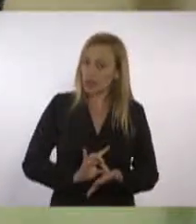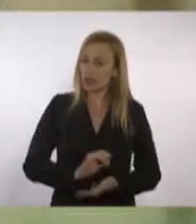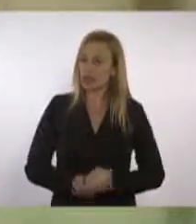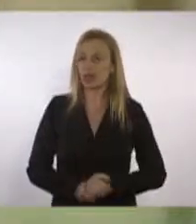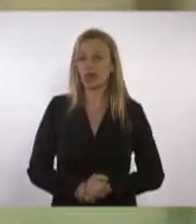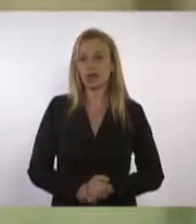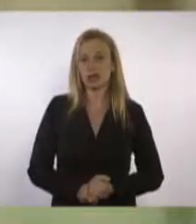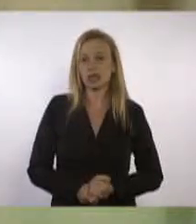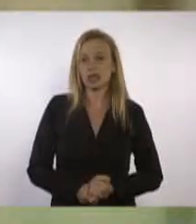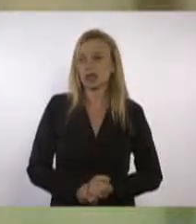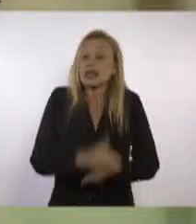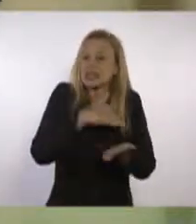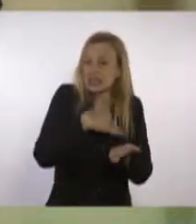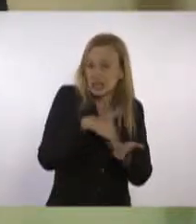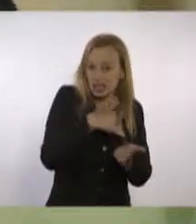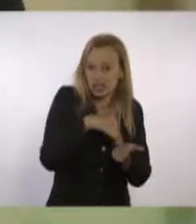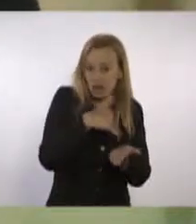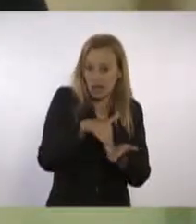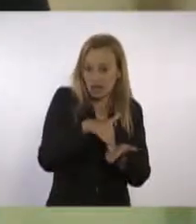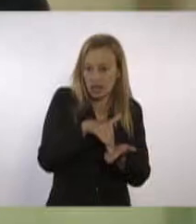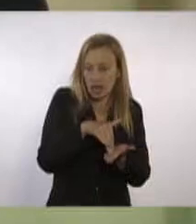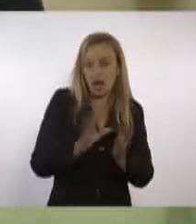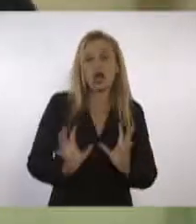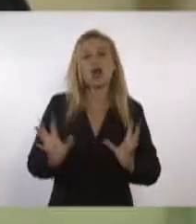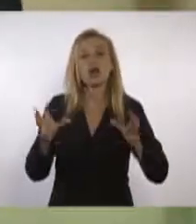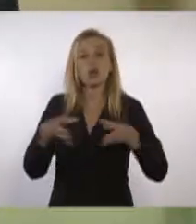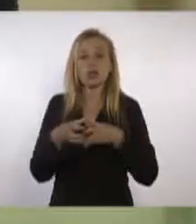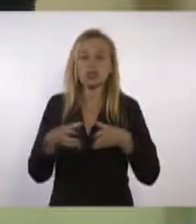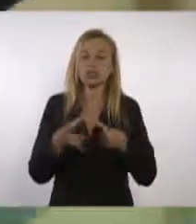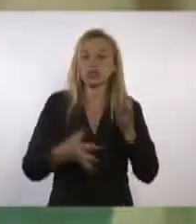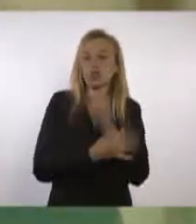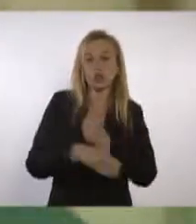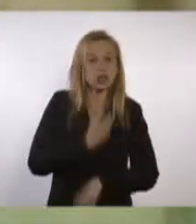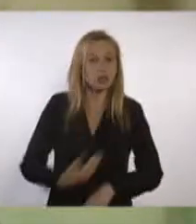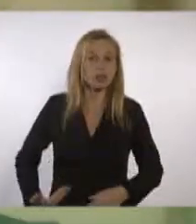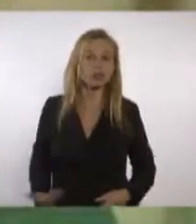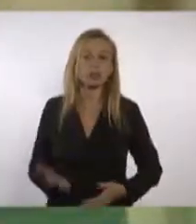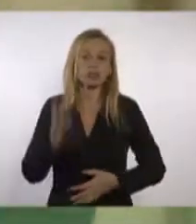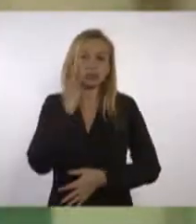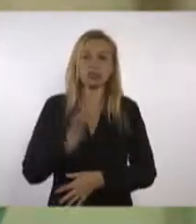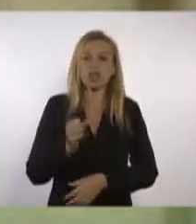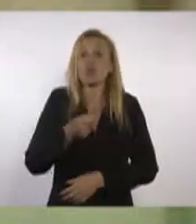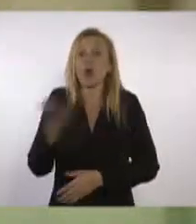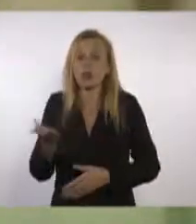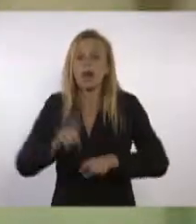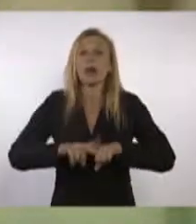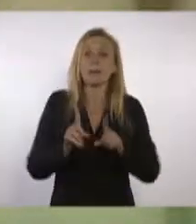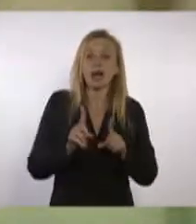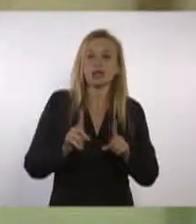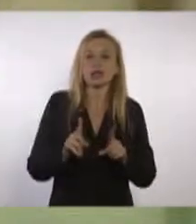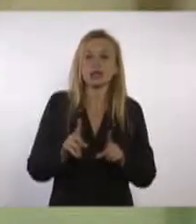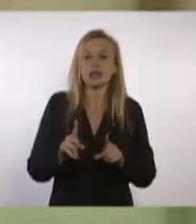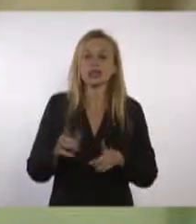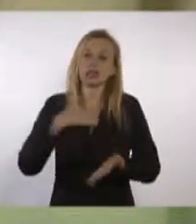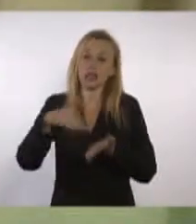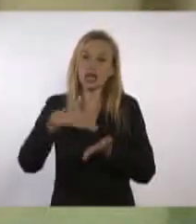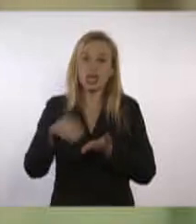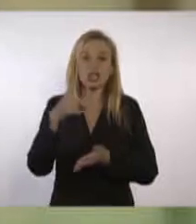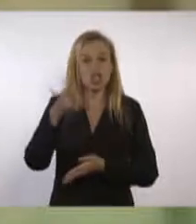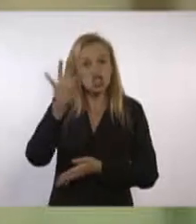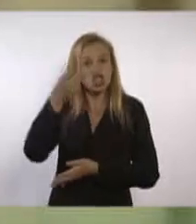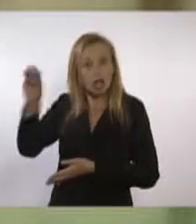a Secretaria, a Comissão de Segurança Pública, porque eu não sei quais são. Mas, quanto ao secretário Tristão,